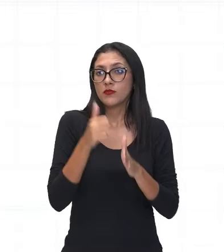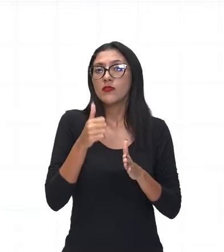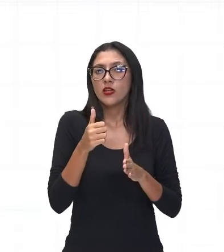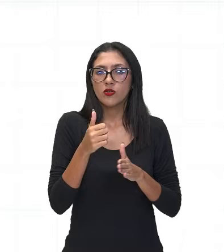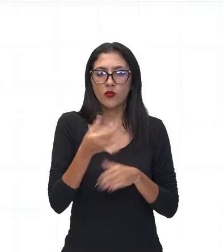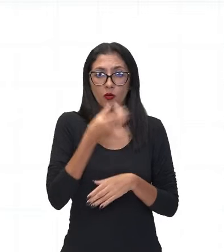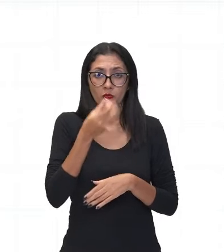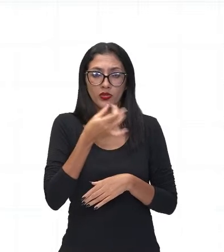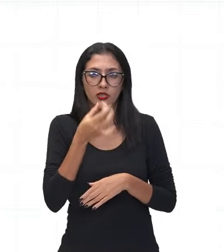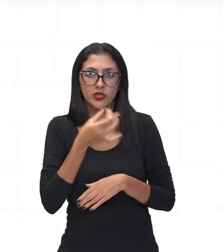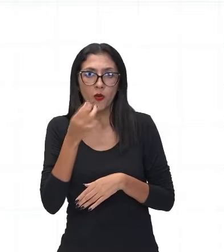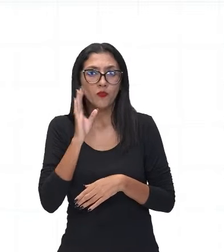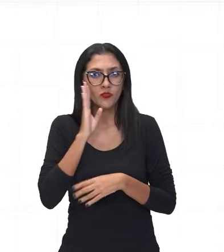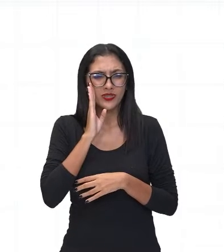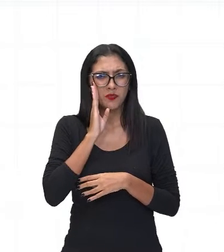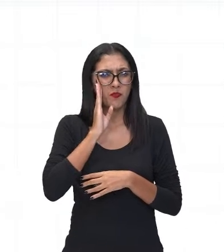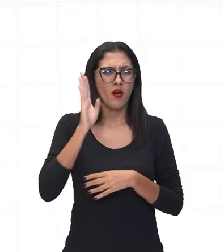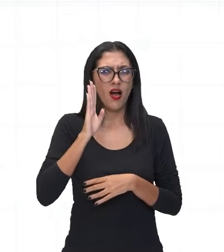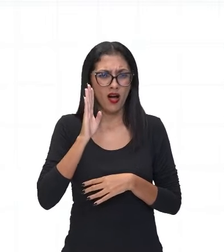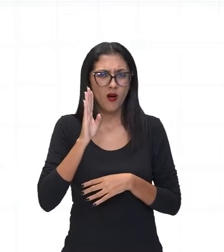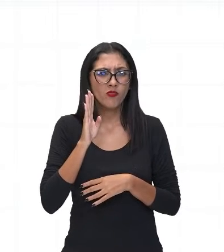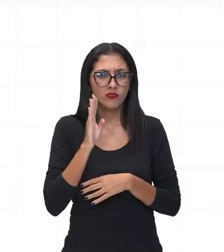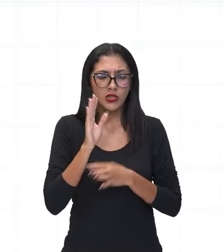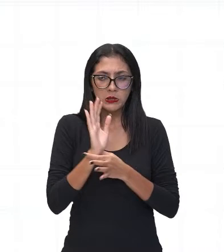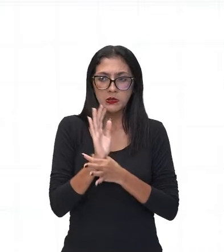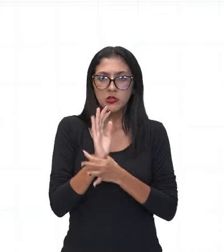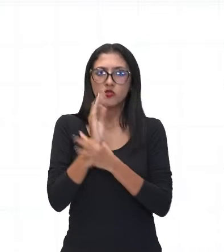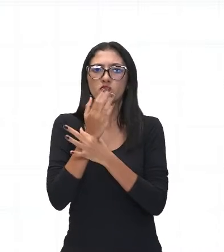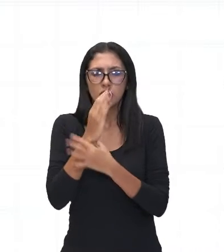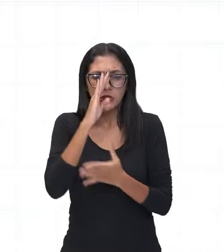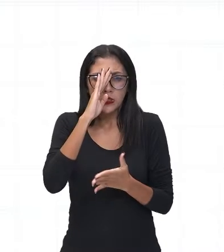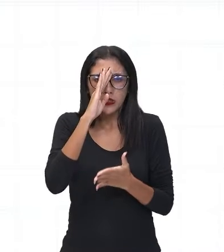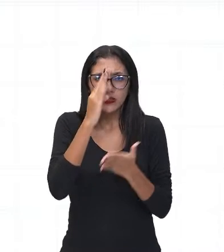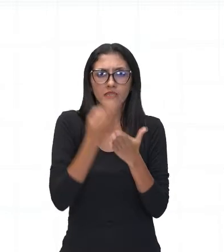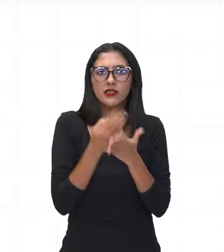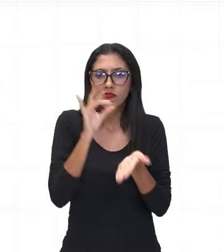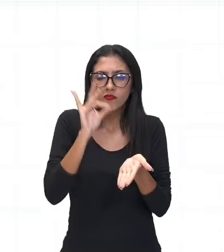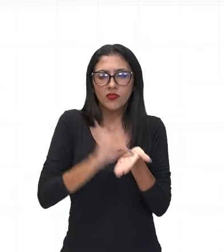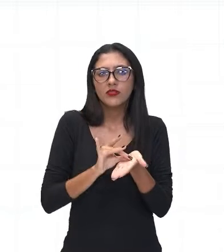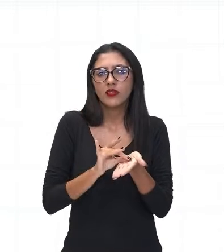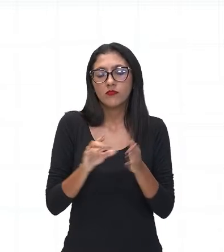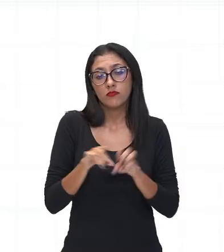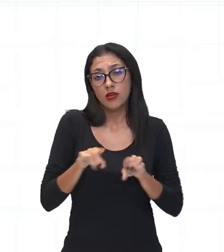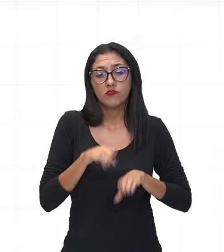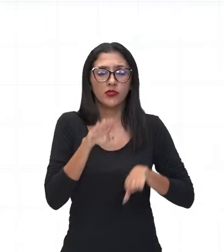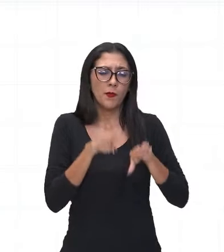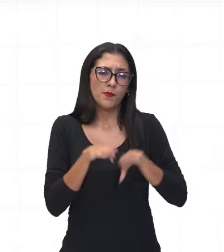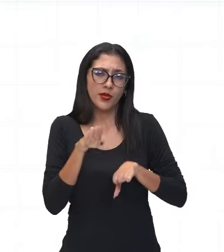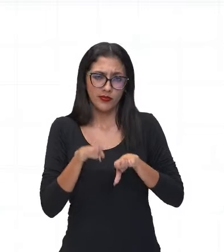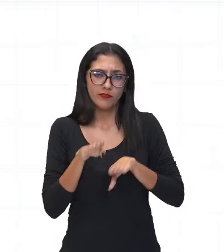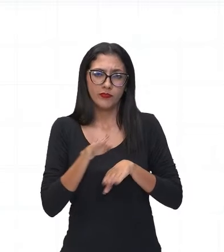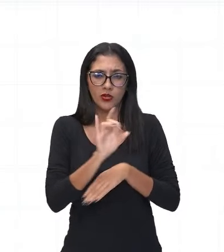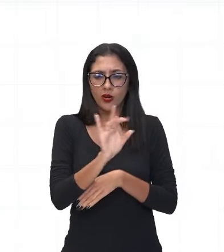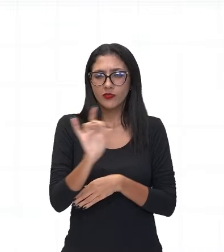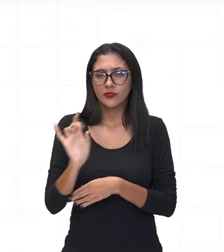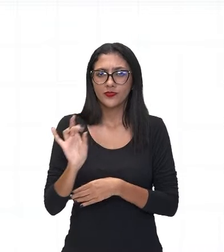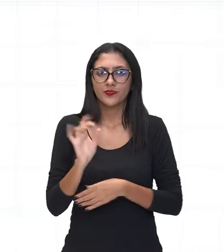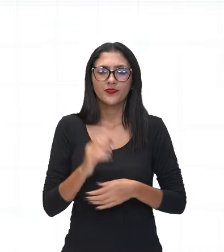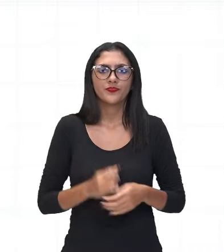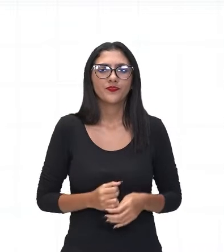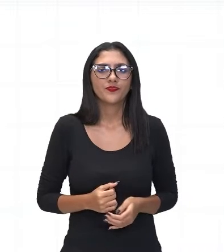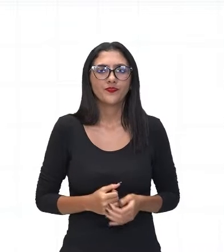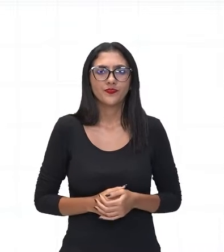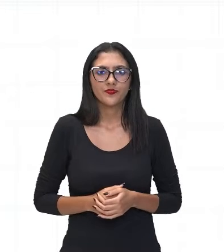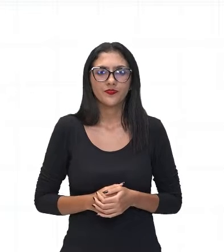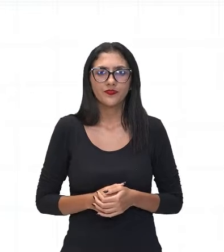Certo? São estratégias que existem na nossa língua que vai depender também de cada um. Então percebam que adotamos um argumento, fazemos